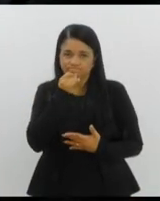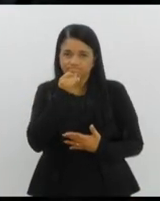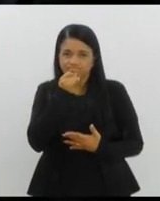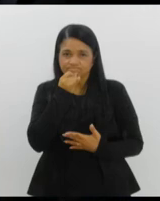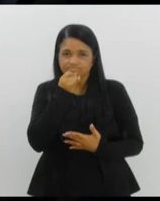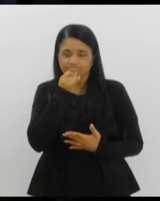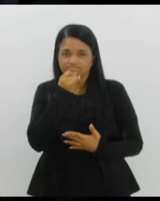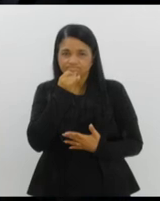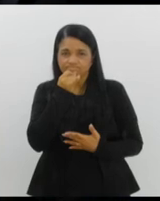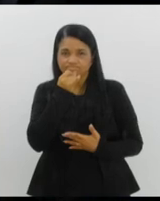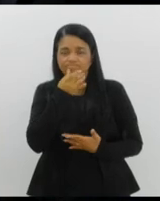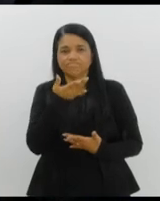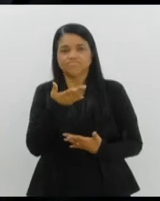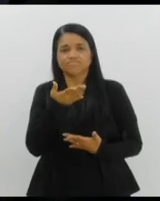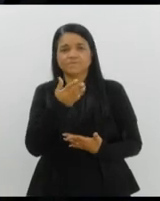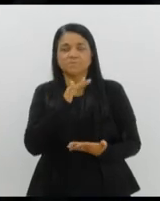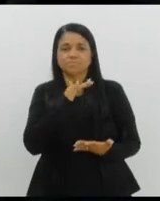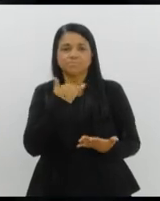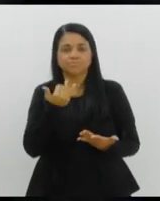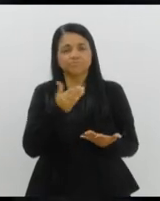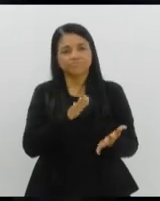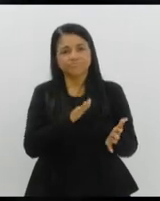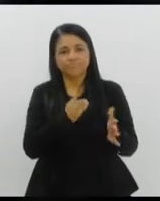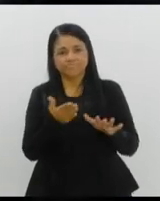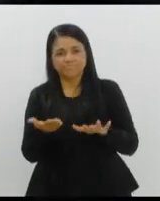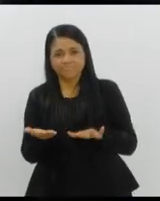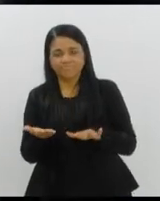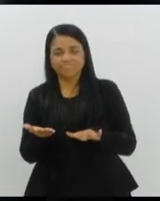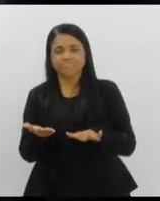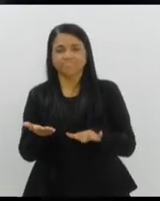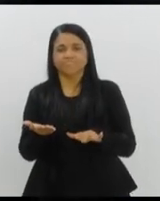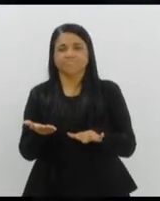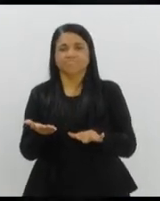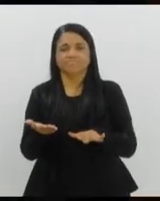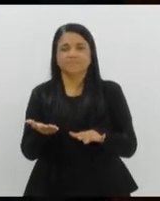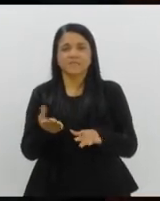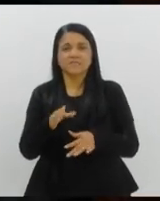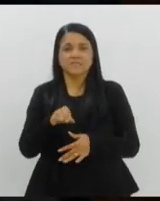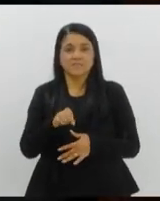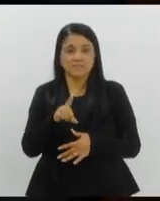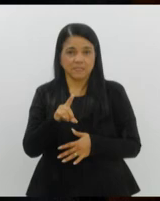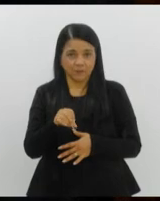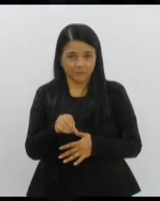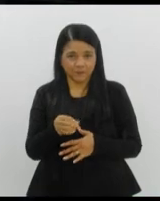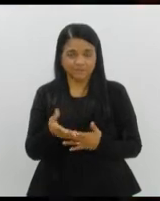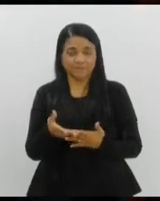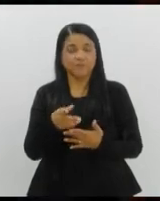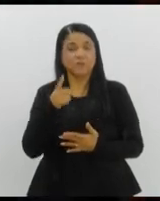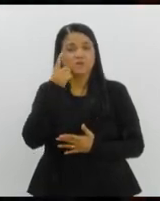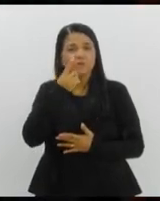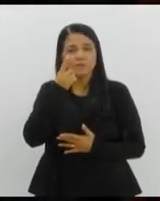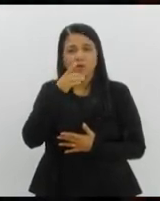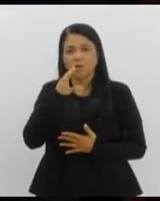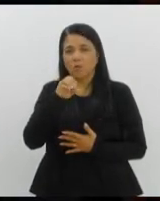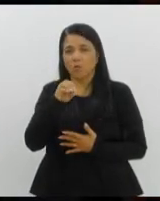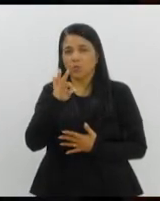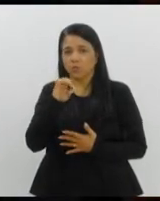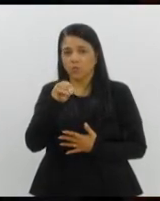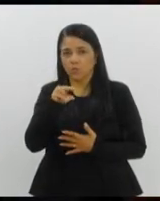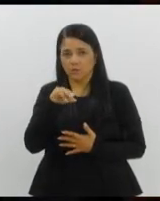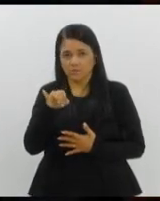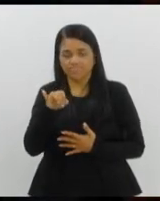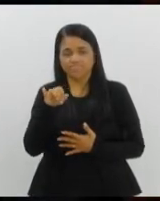nos deixar de forma muito precoce. O deputado Otoni era uma